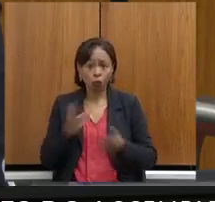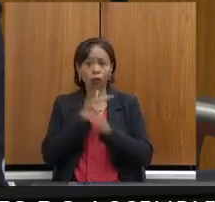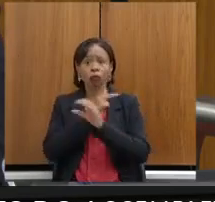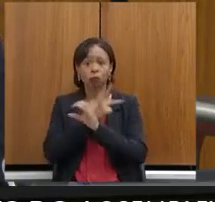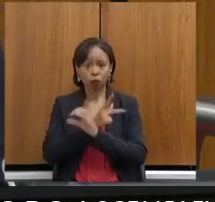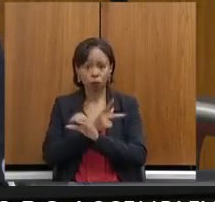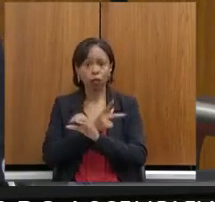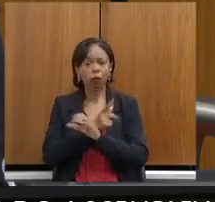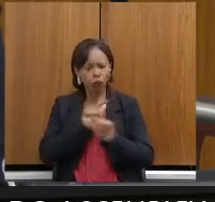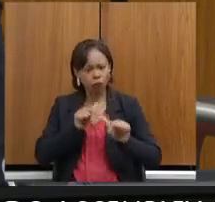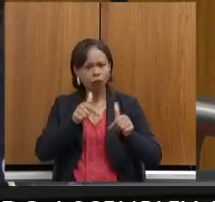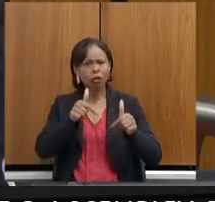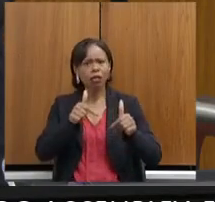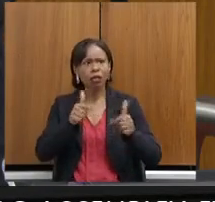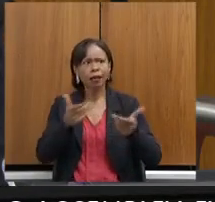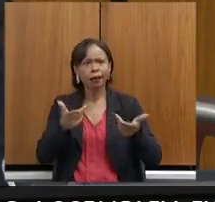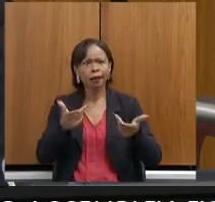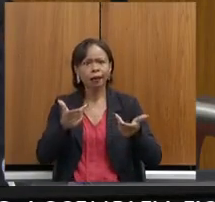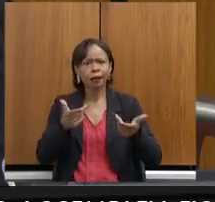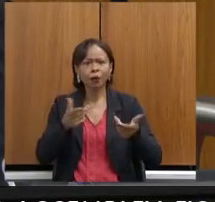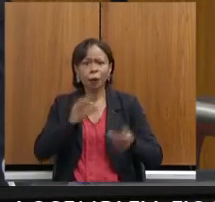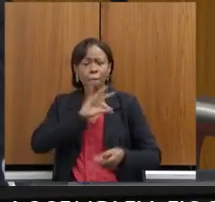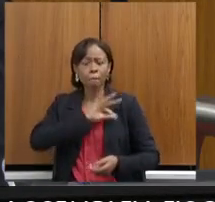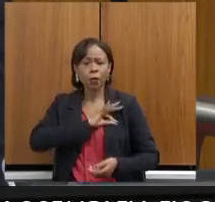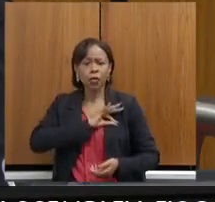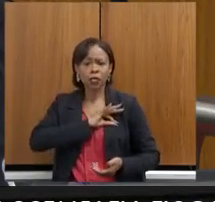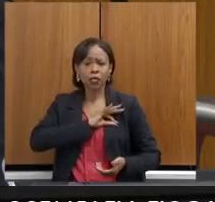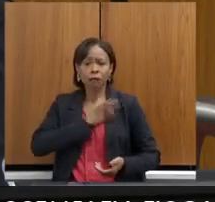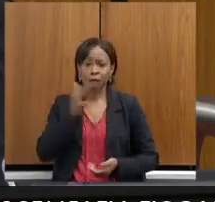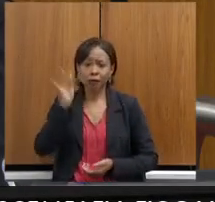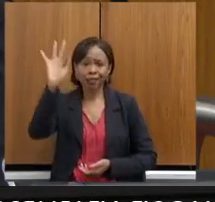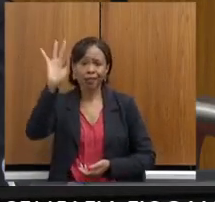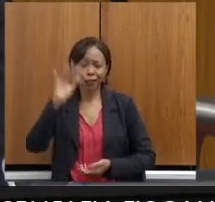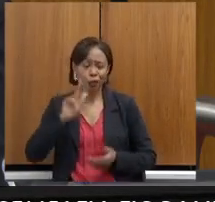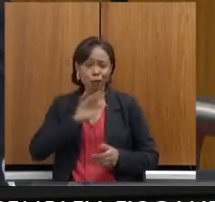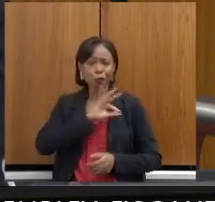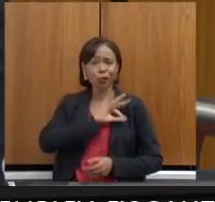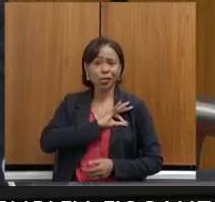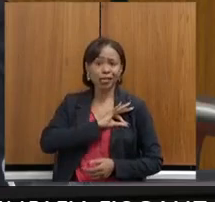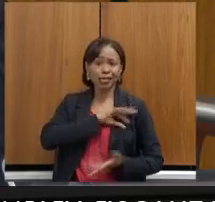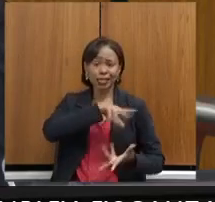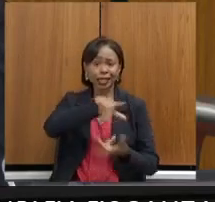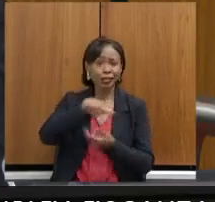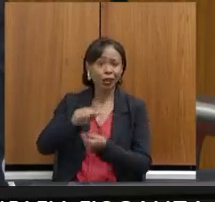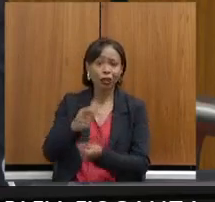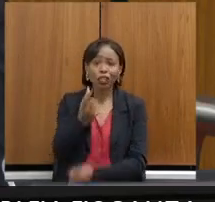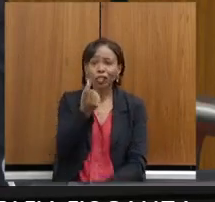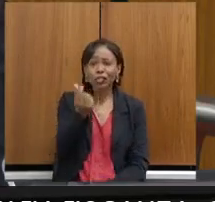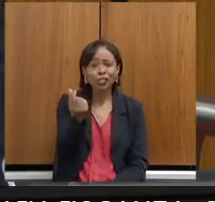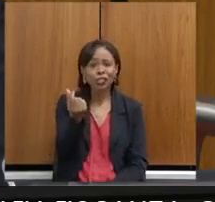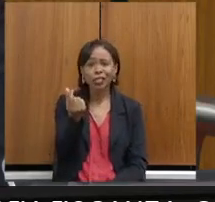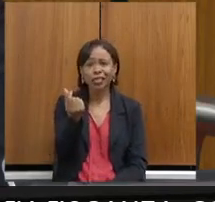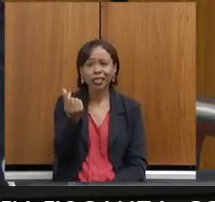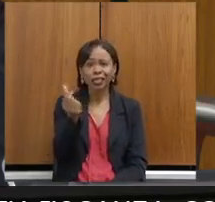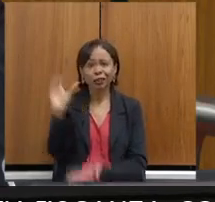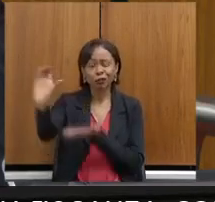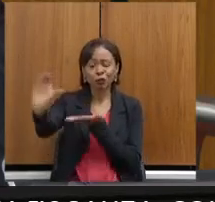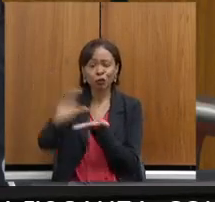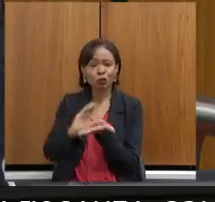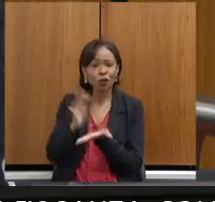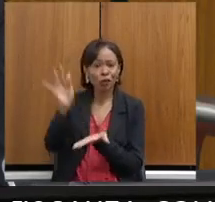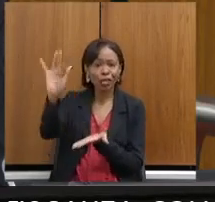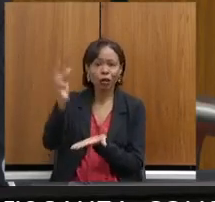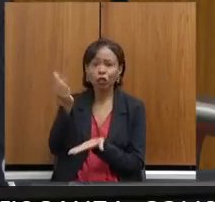é um Polícia Federal e uma polícia internacional nosso Polícia Civil sem dinheiro sem dinheiro Federal